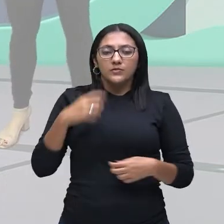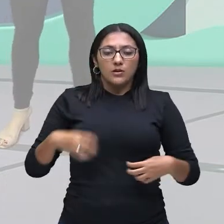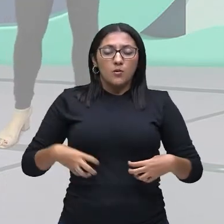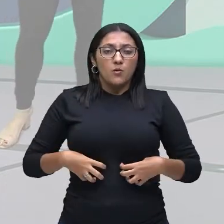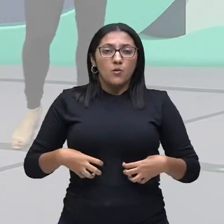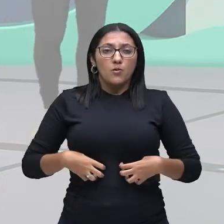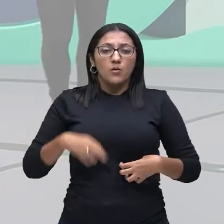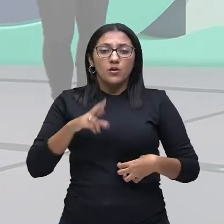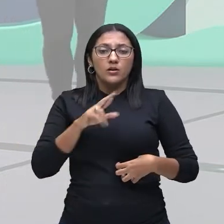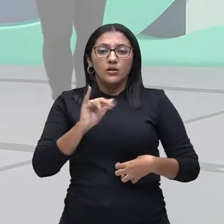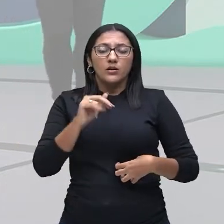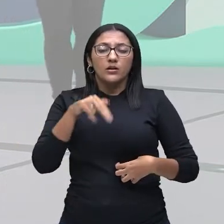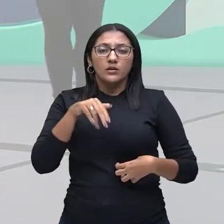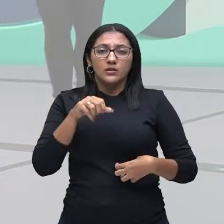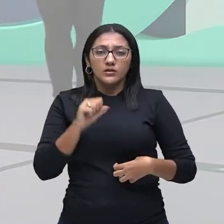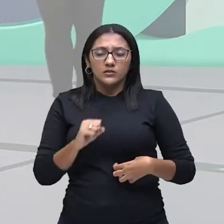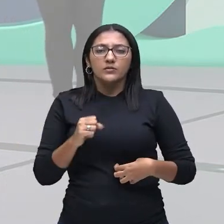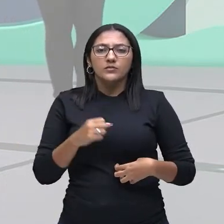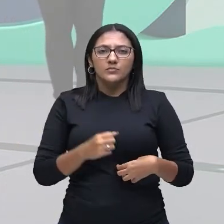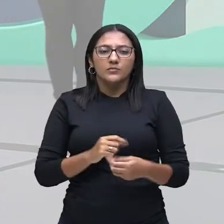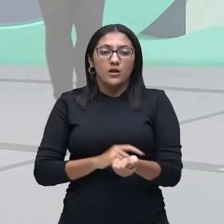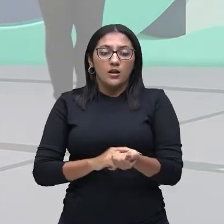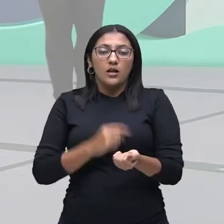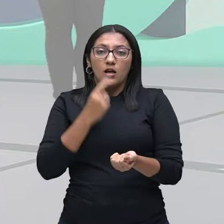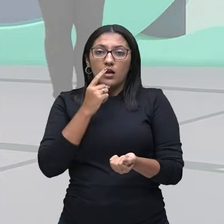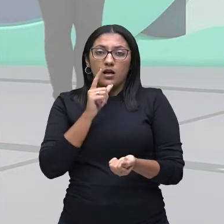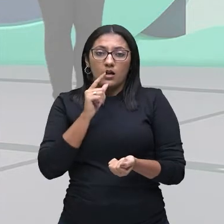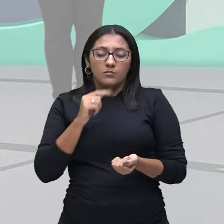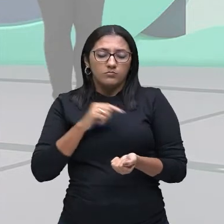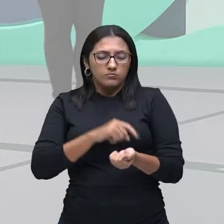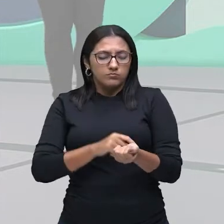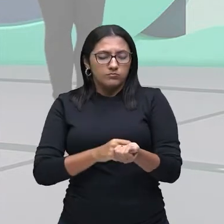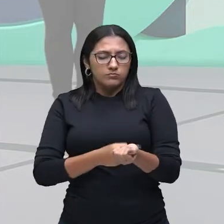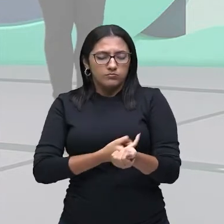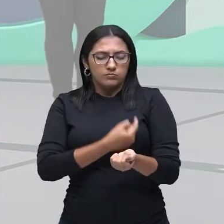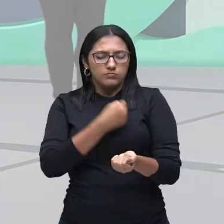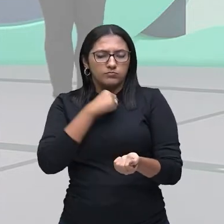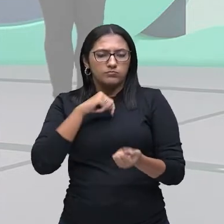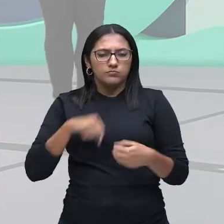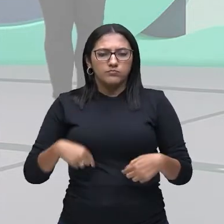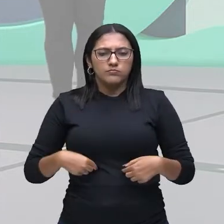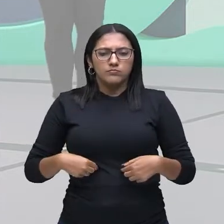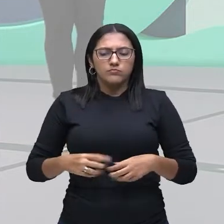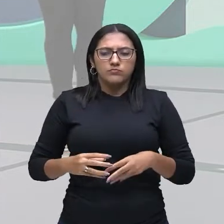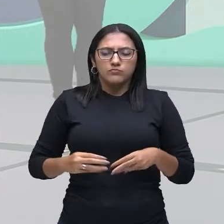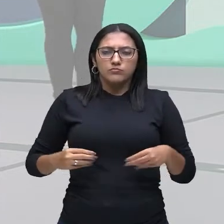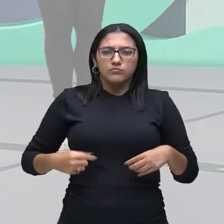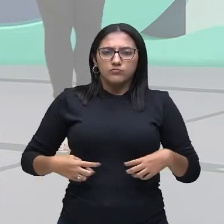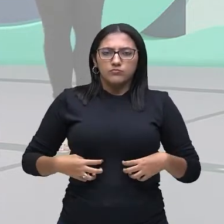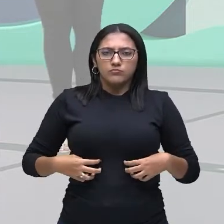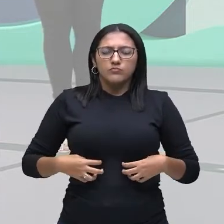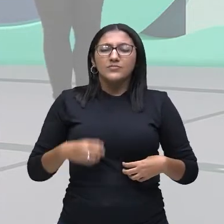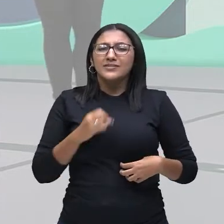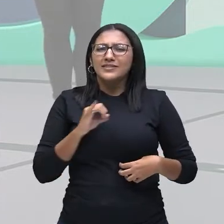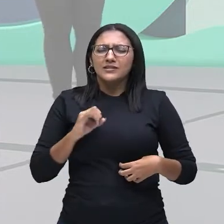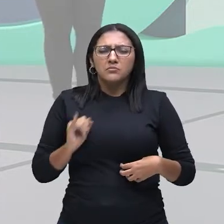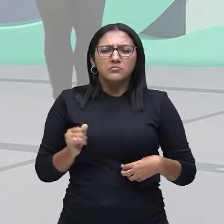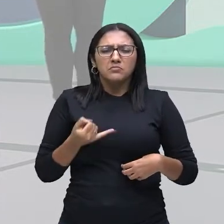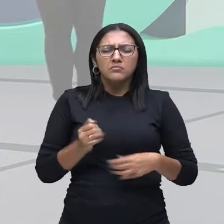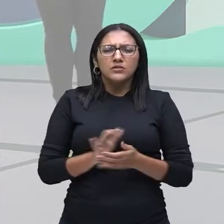rins, onde o sangue vai chegar nos rins e esse sangue será filtrado. Aquilo que não for